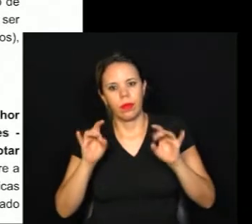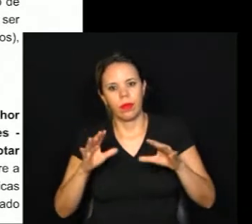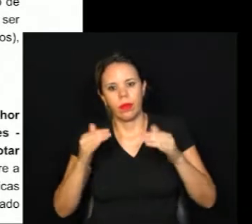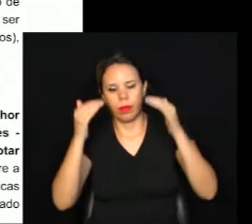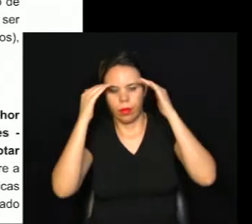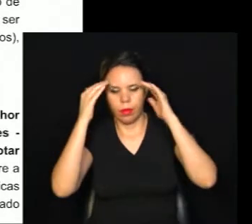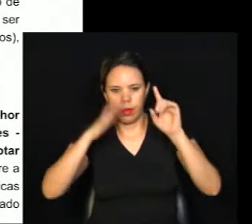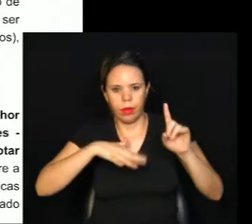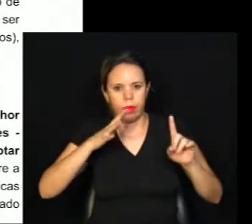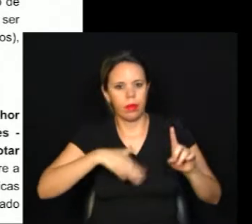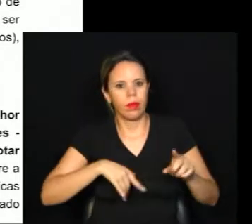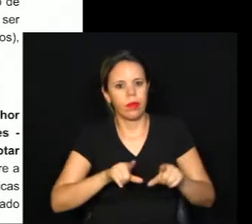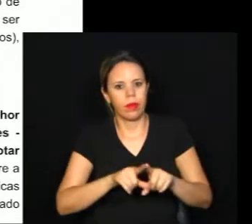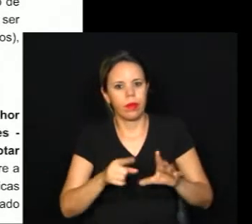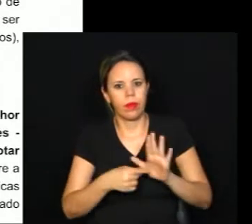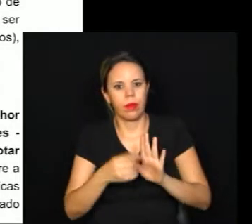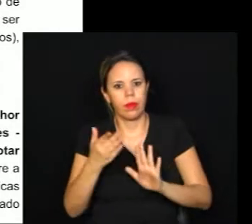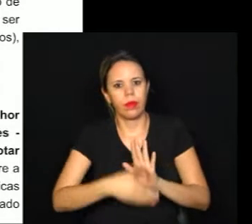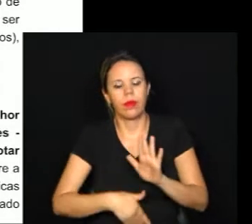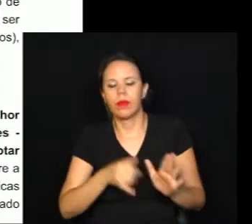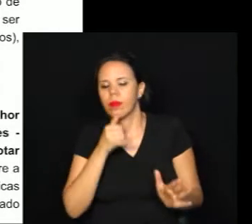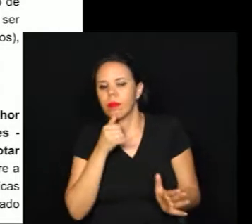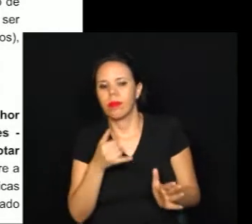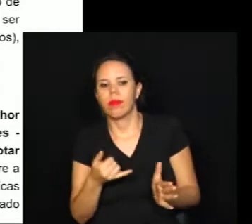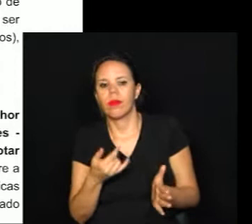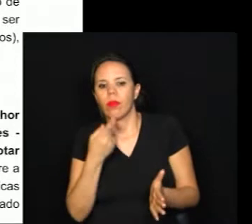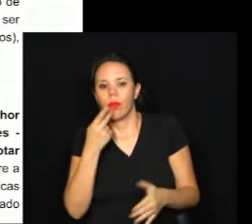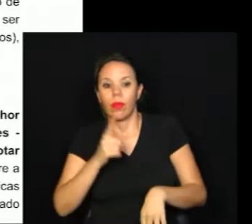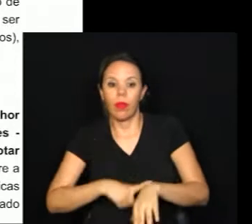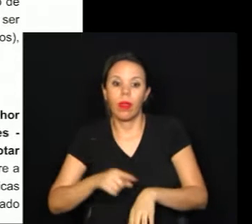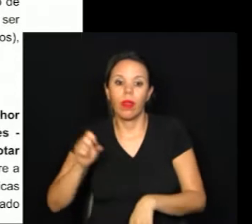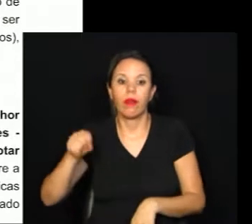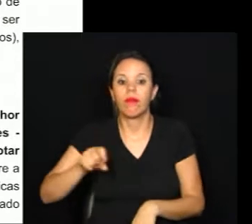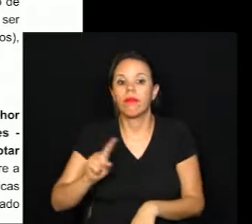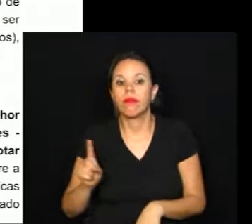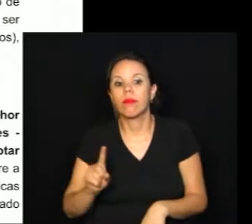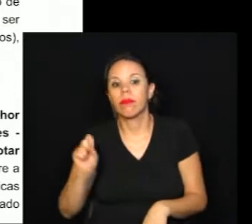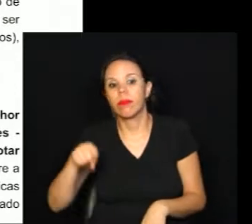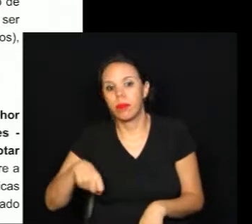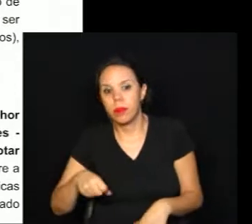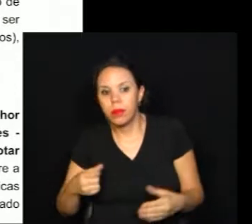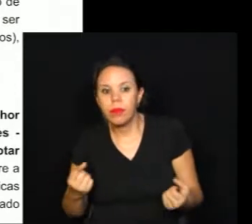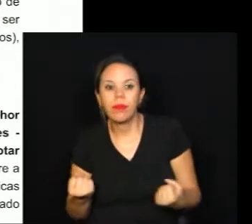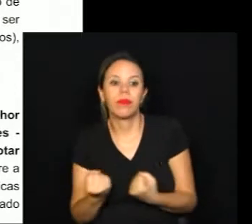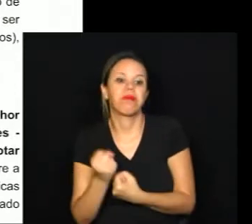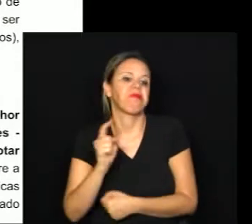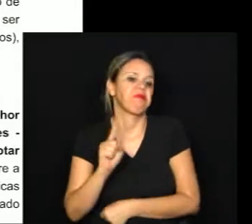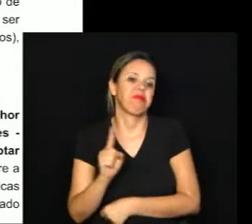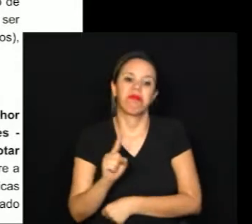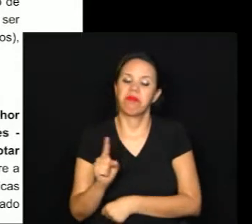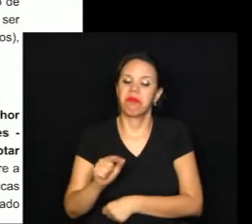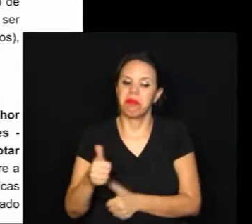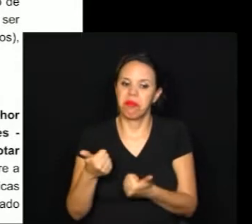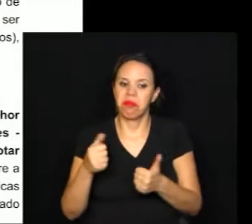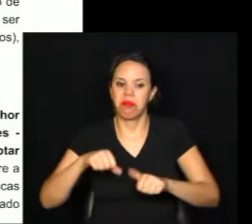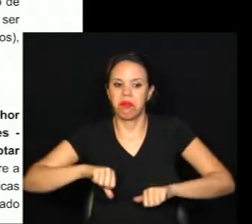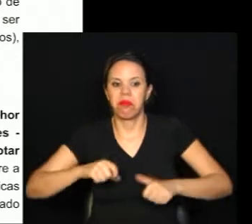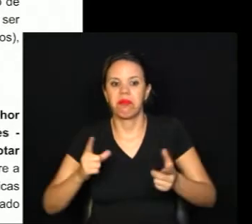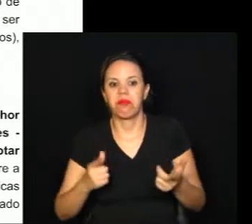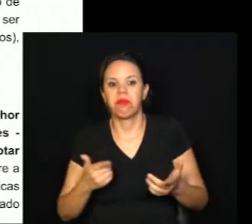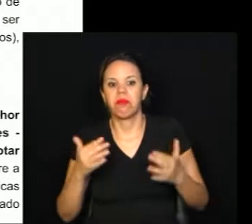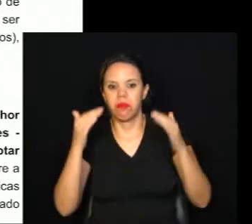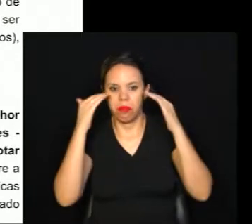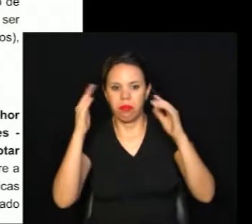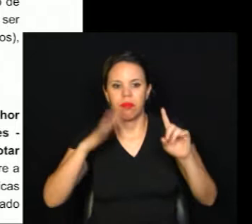honraria, ela vai exarar o parecer. Que é isso? Ela vai dizer na hora se ela é favorável ou não que essa honraria